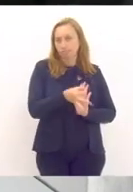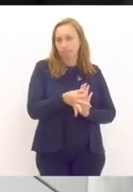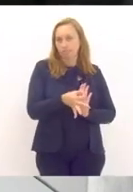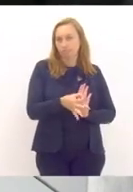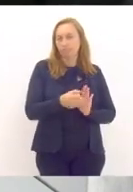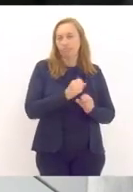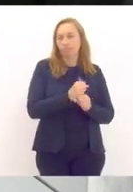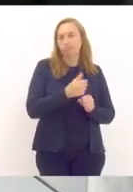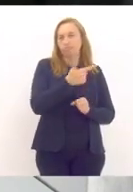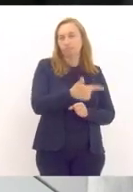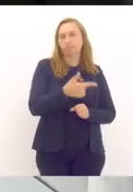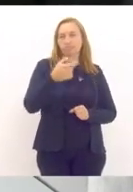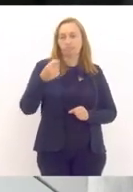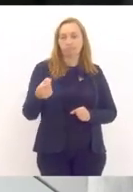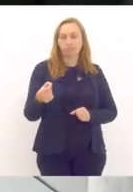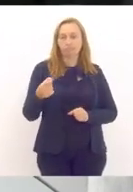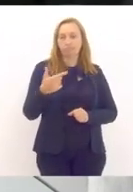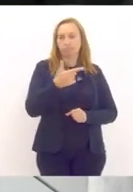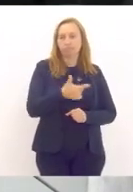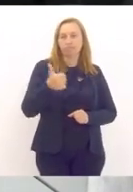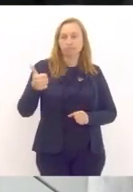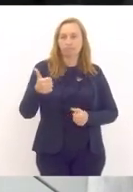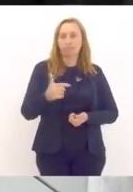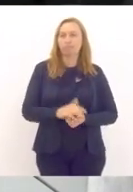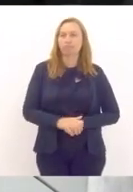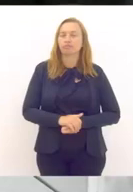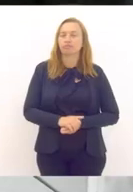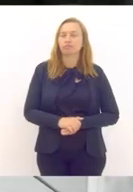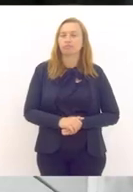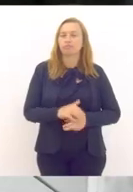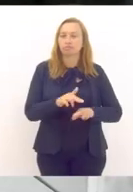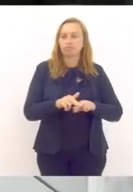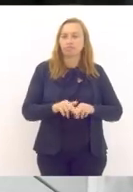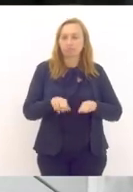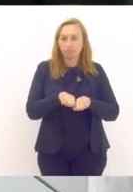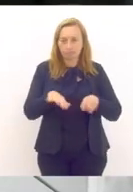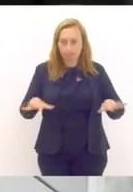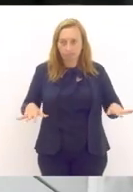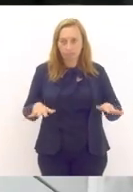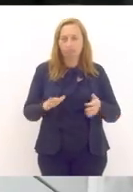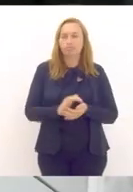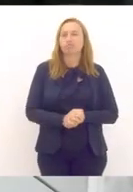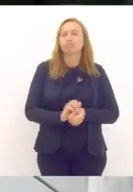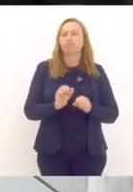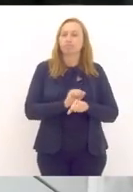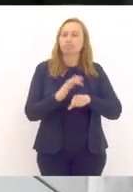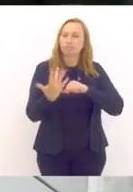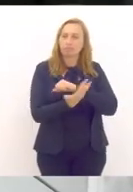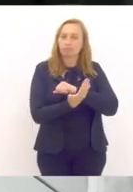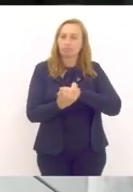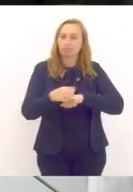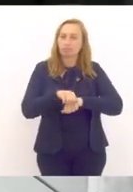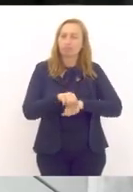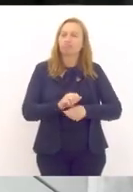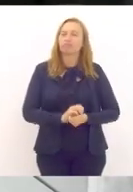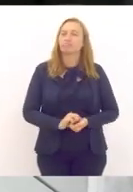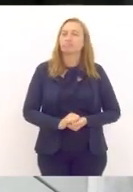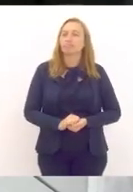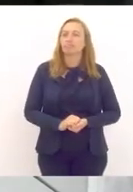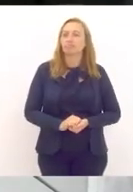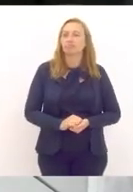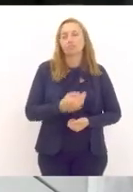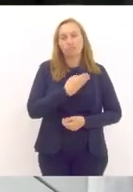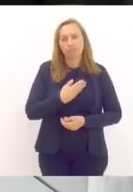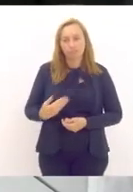de 2020 e 2021, devido à pandemia da Covid-19. Entretanto, o governo